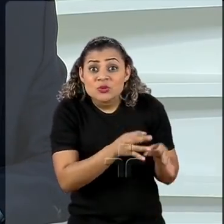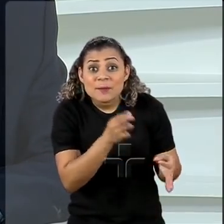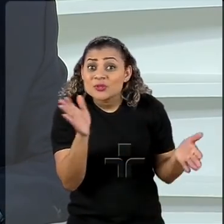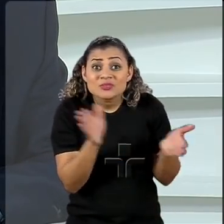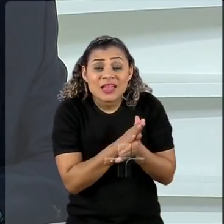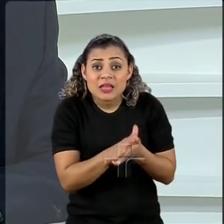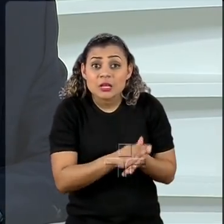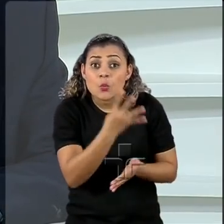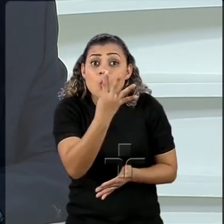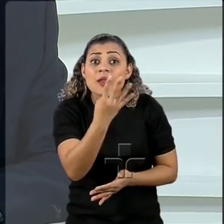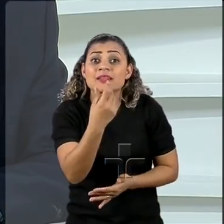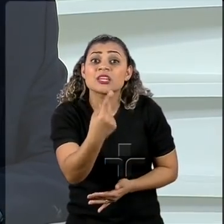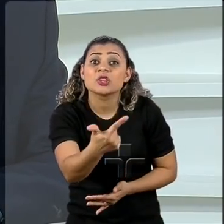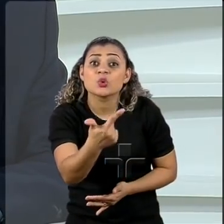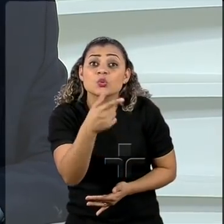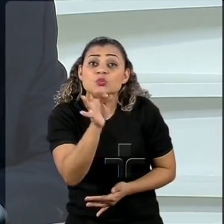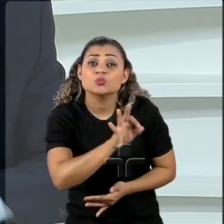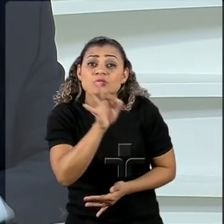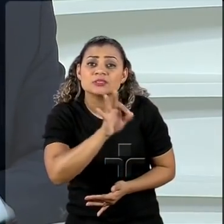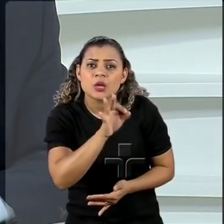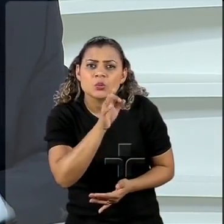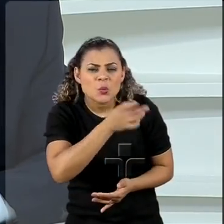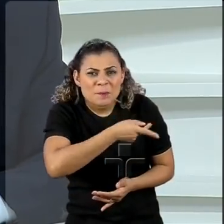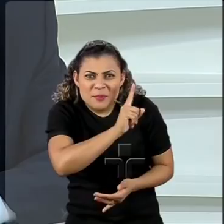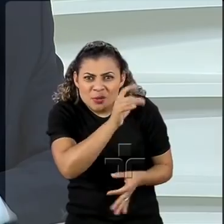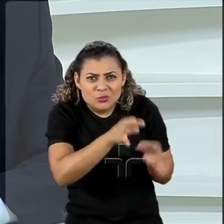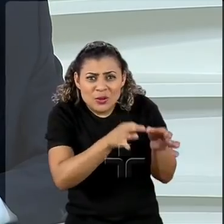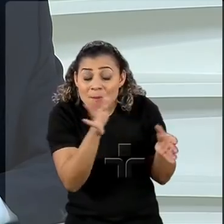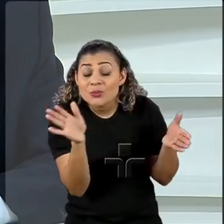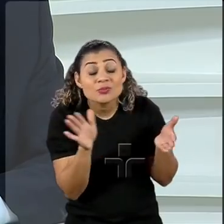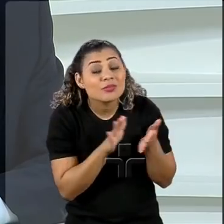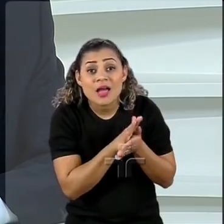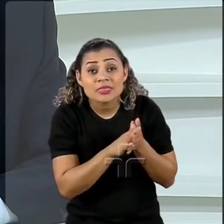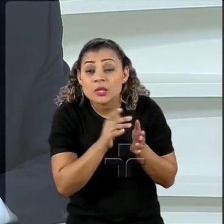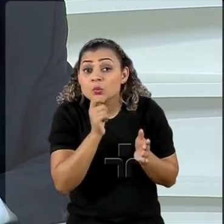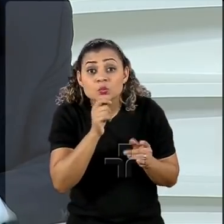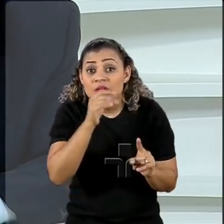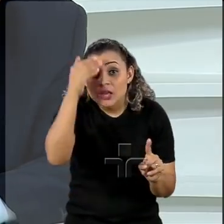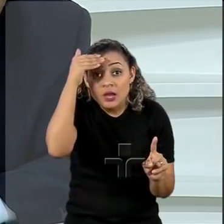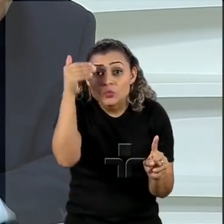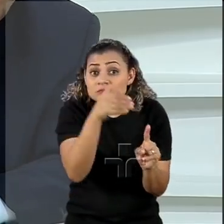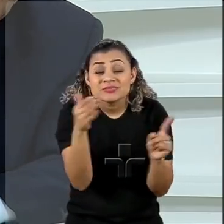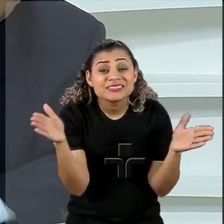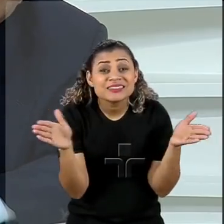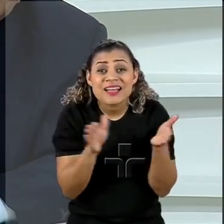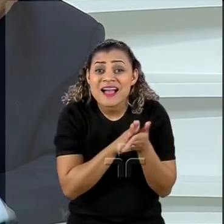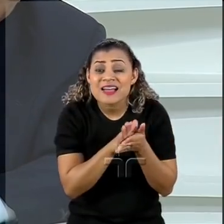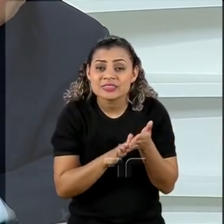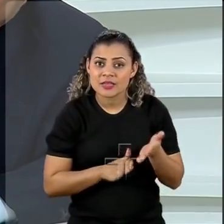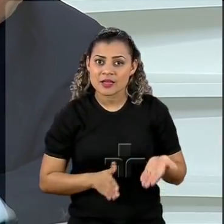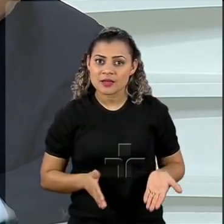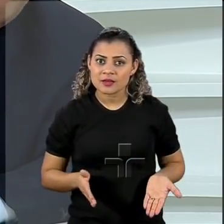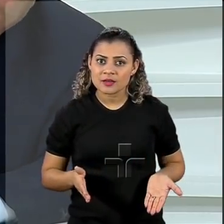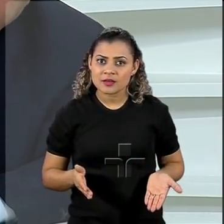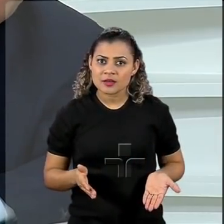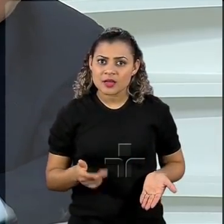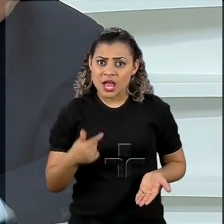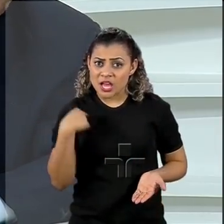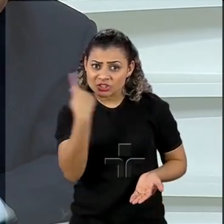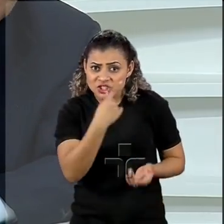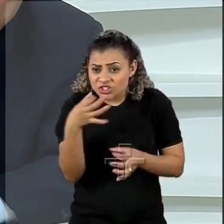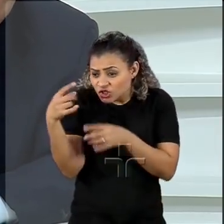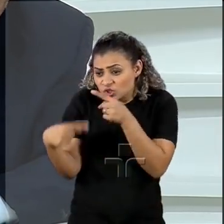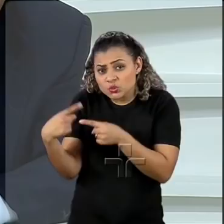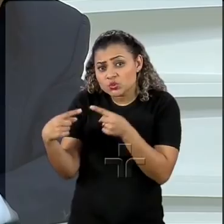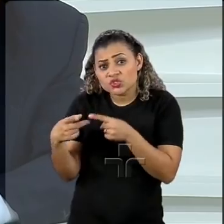42%. Sim. Que não foram julgadas em primeira instância, que não tem nenhuma condenação. Nós estamos discutindo a questão da segunda